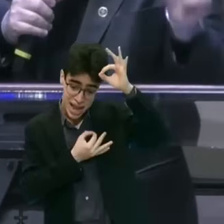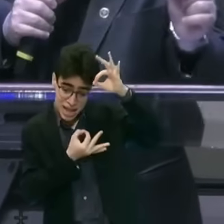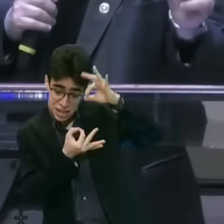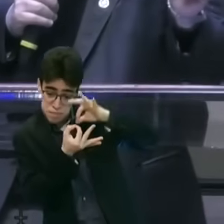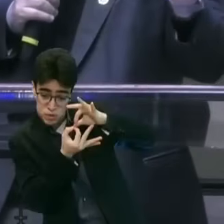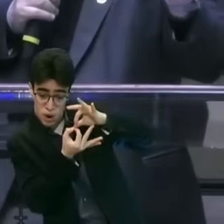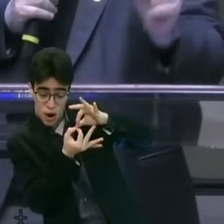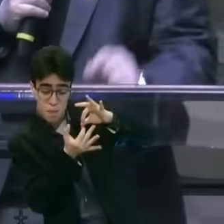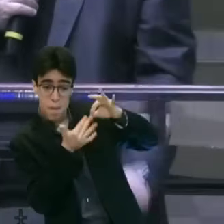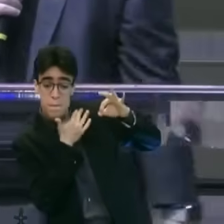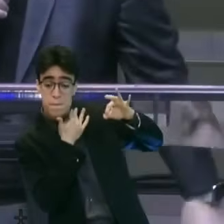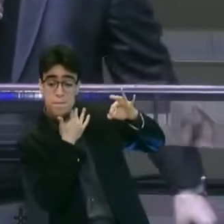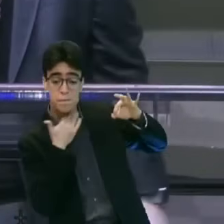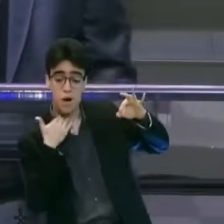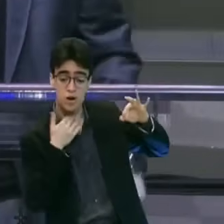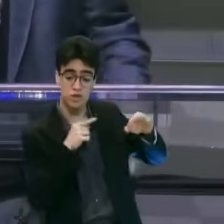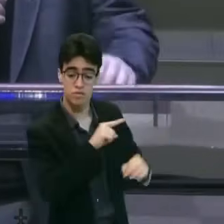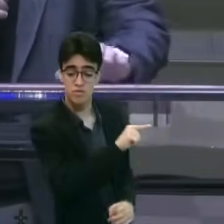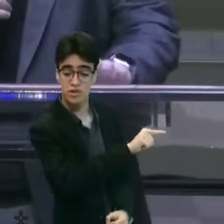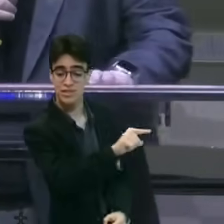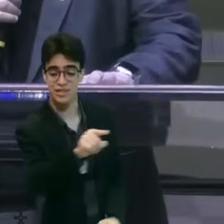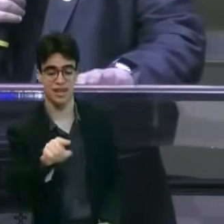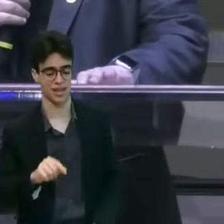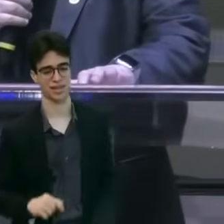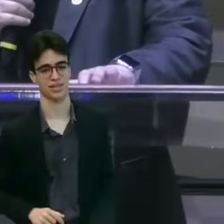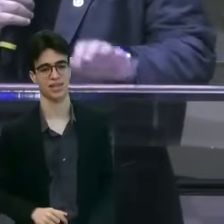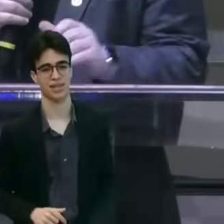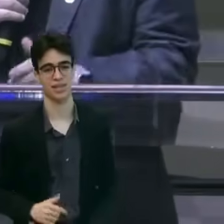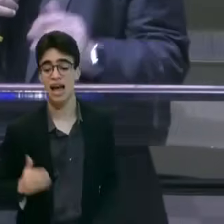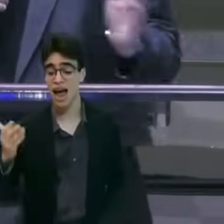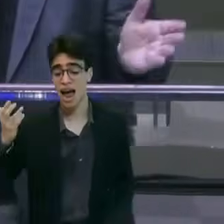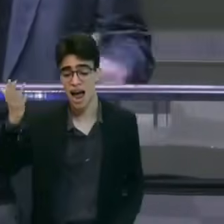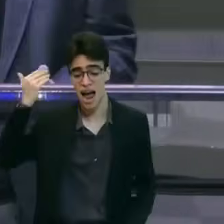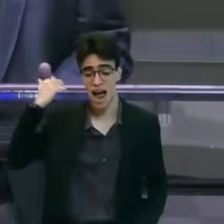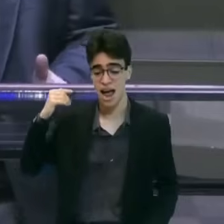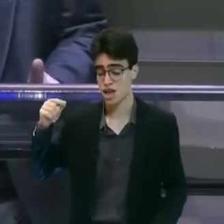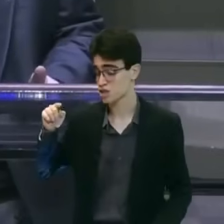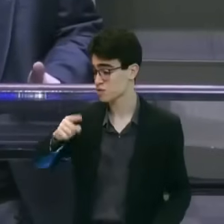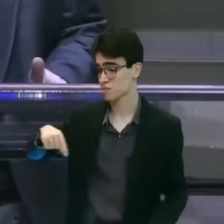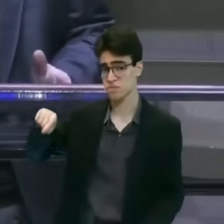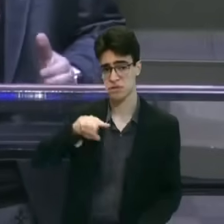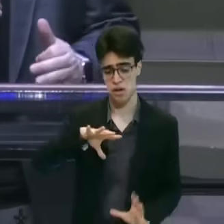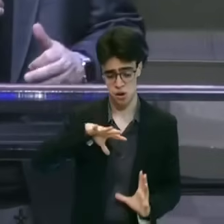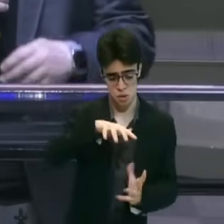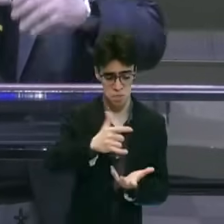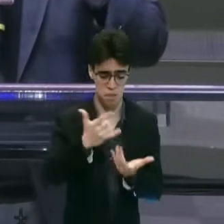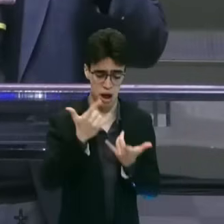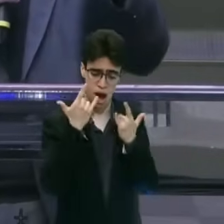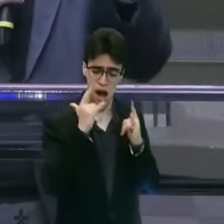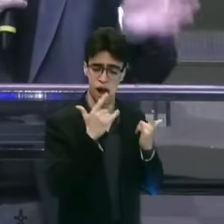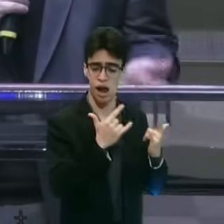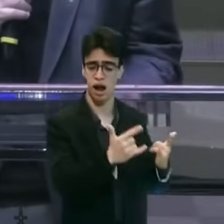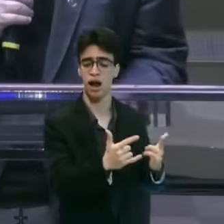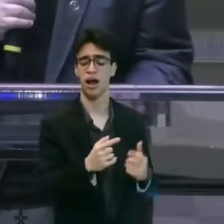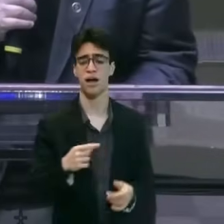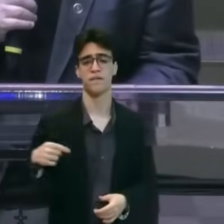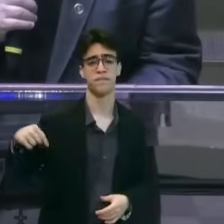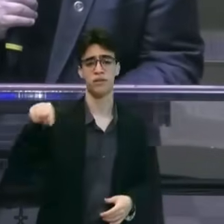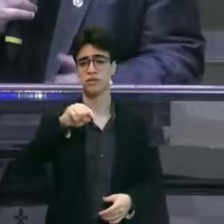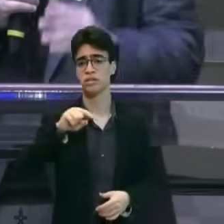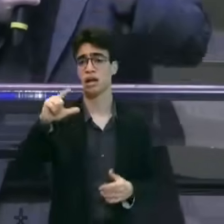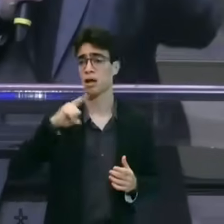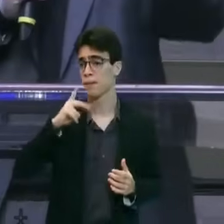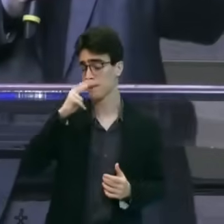espiritualmente mortos. Naquele tempo, vocês seguiam o mau caminho deste mundo e faziam a vontade daquele